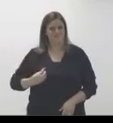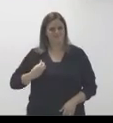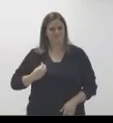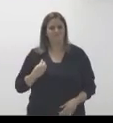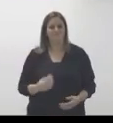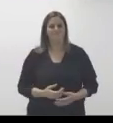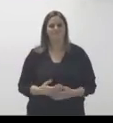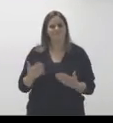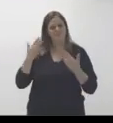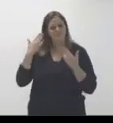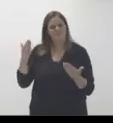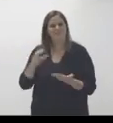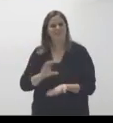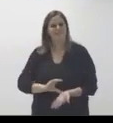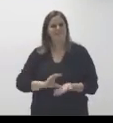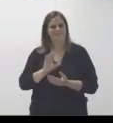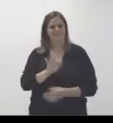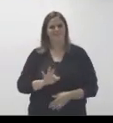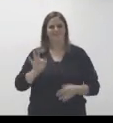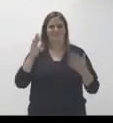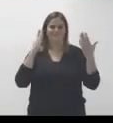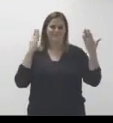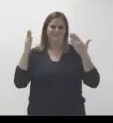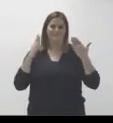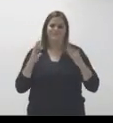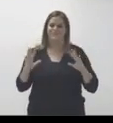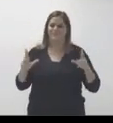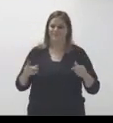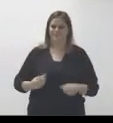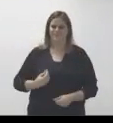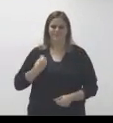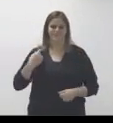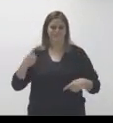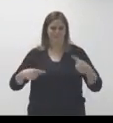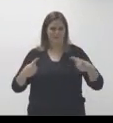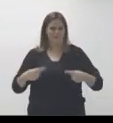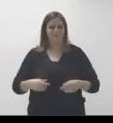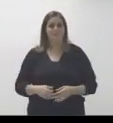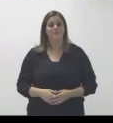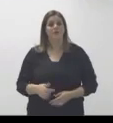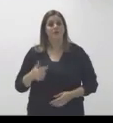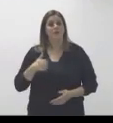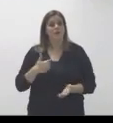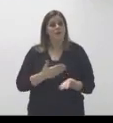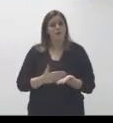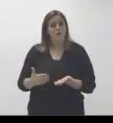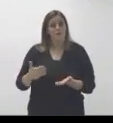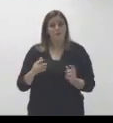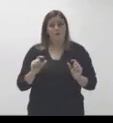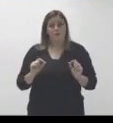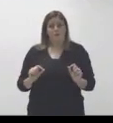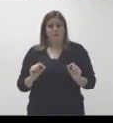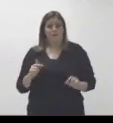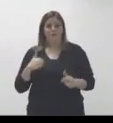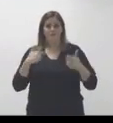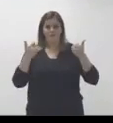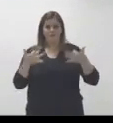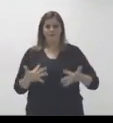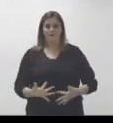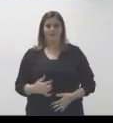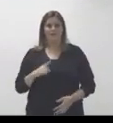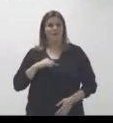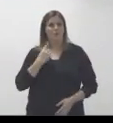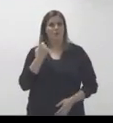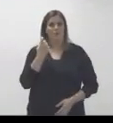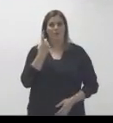todas e todos que estão presentes nesse debate e inicia enfim já me explicando sua única do direito